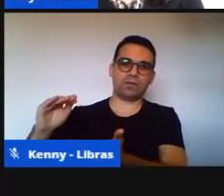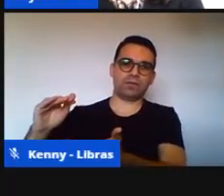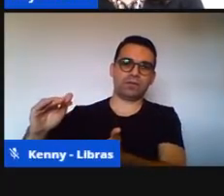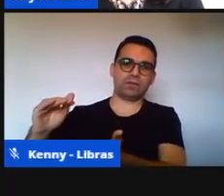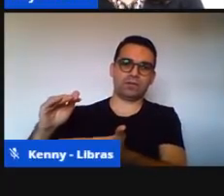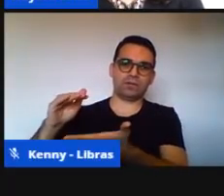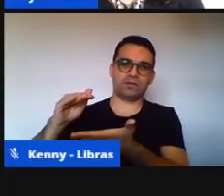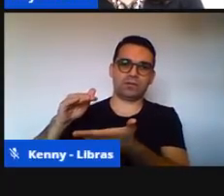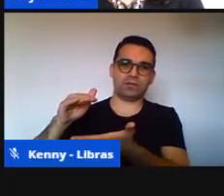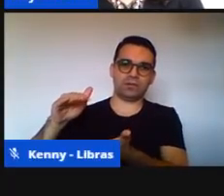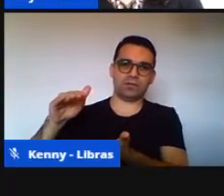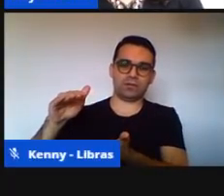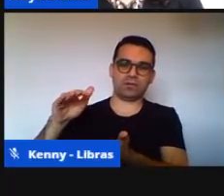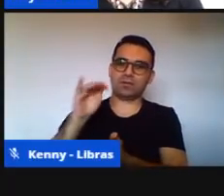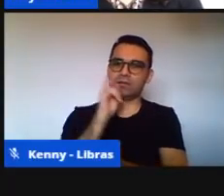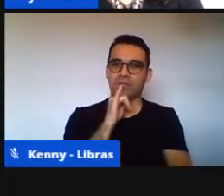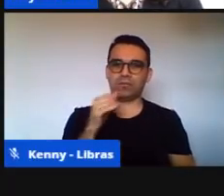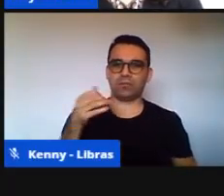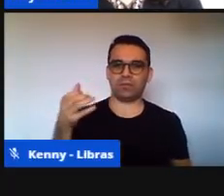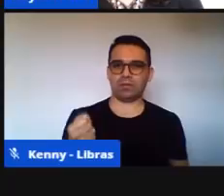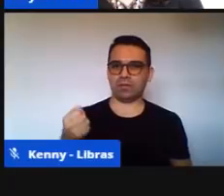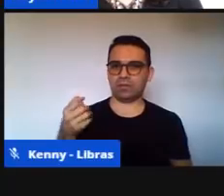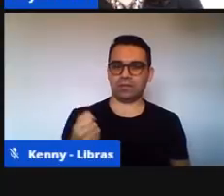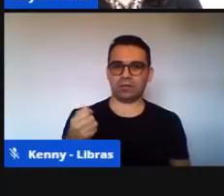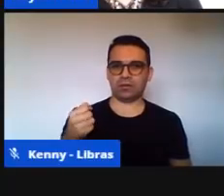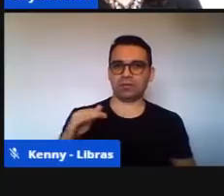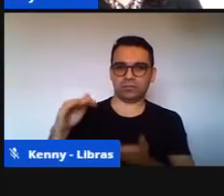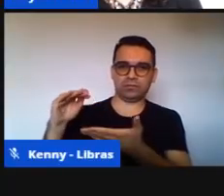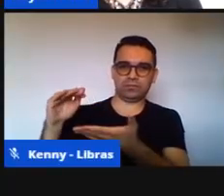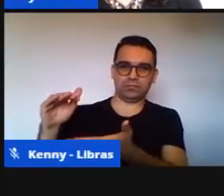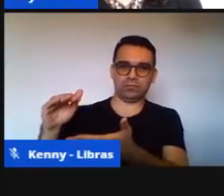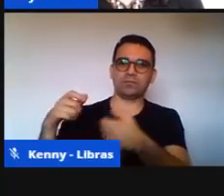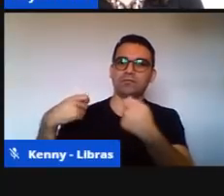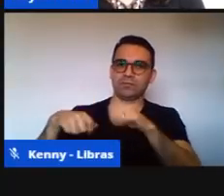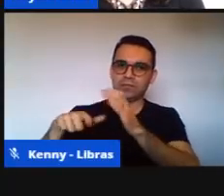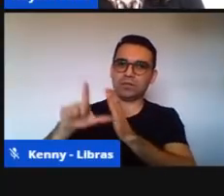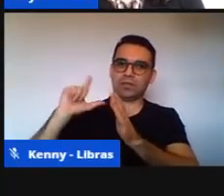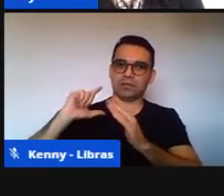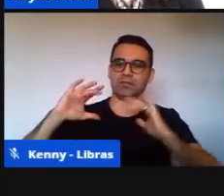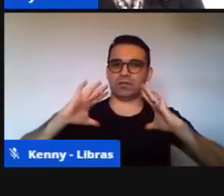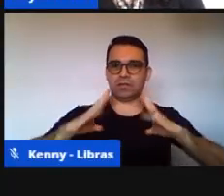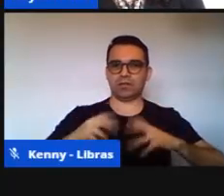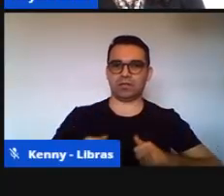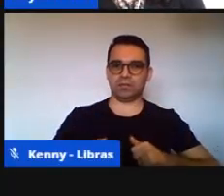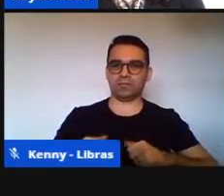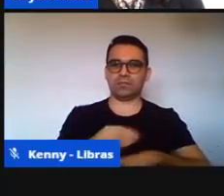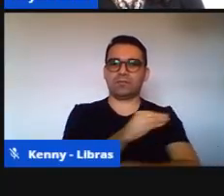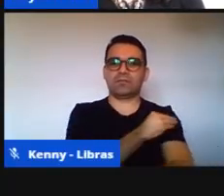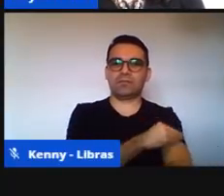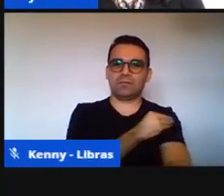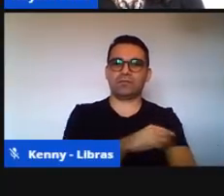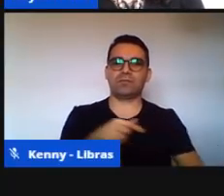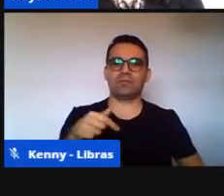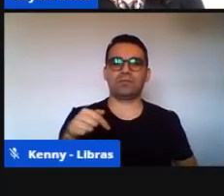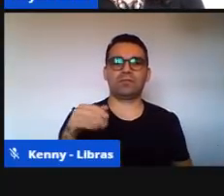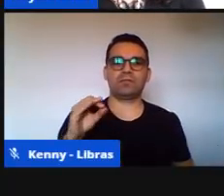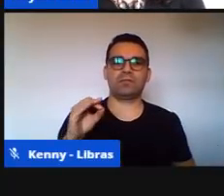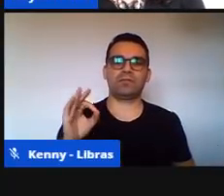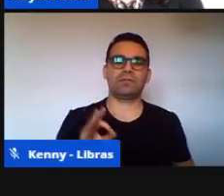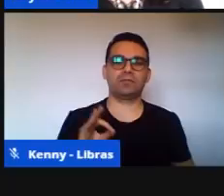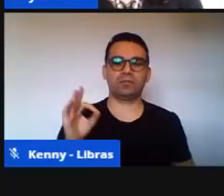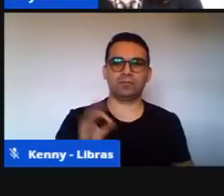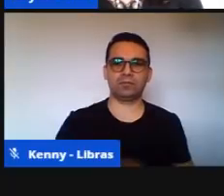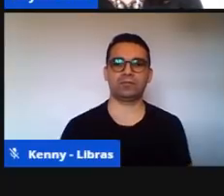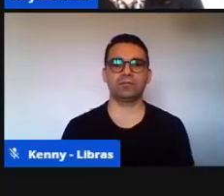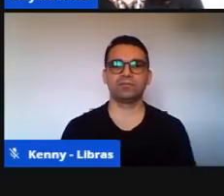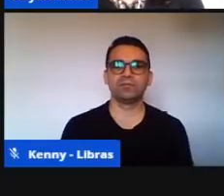identificada, sempre todo produto aberto deve ser identificado. Se a lata for de uso exclusivo de um aluno,